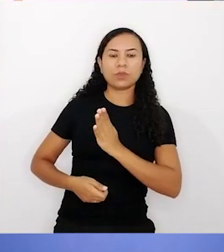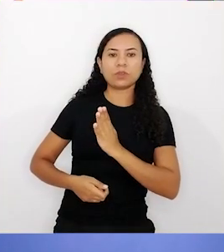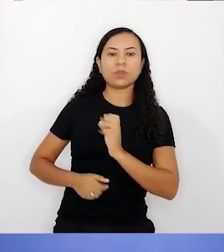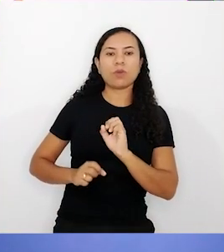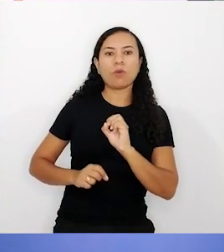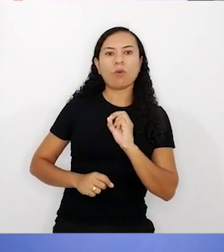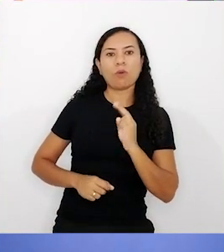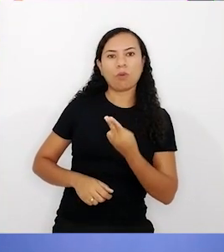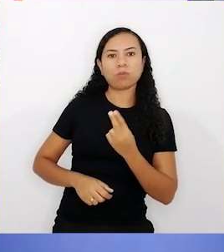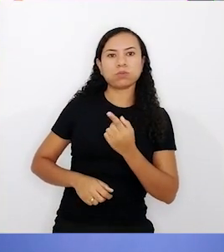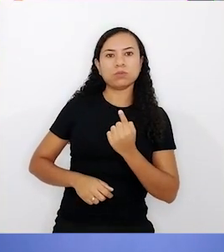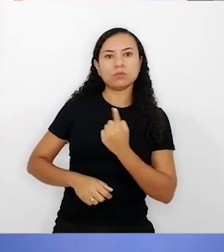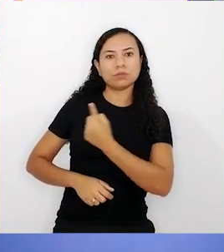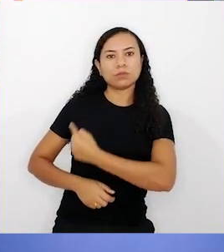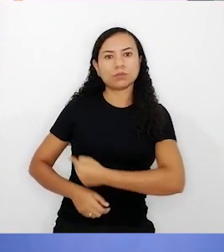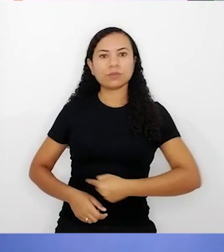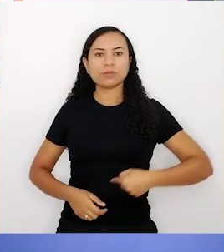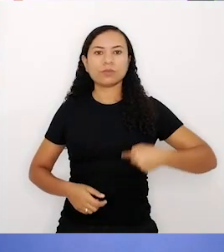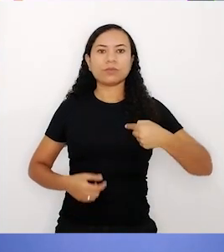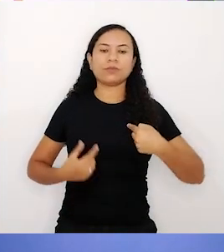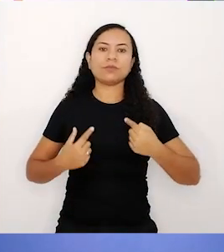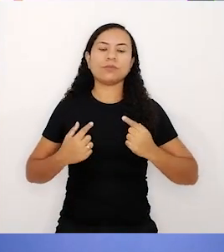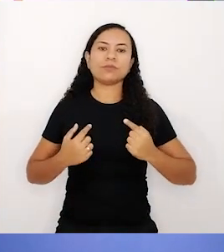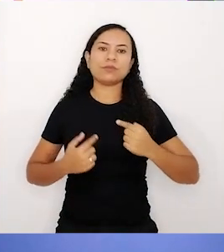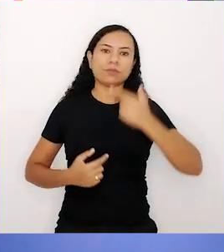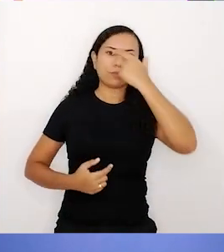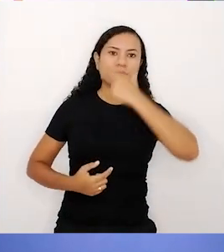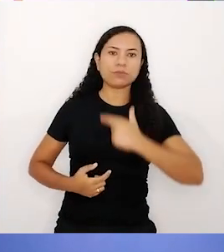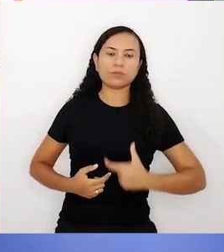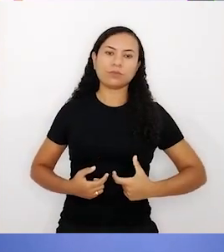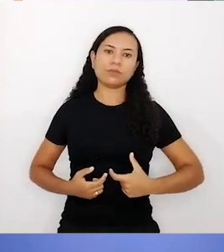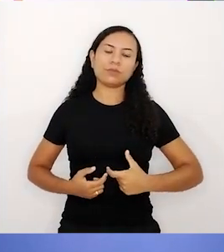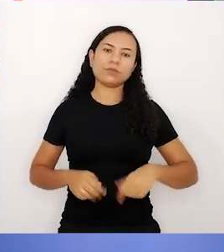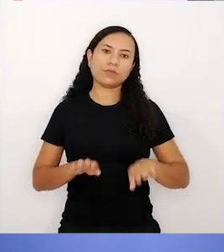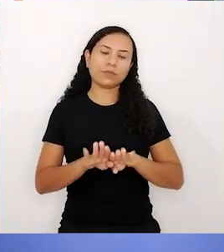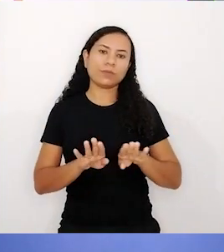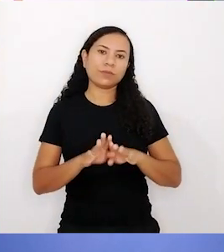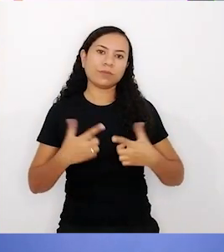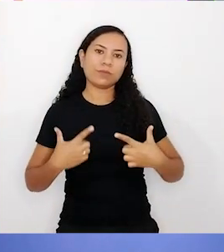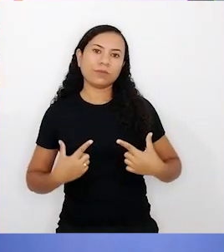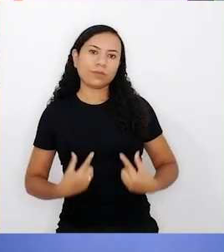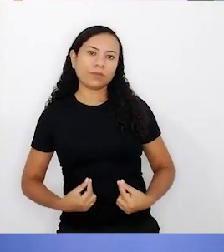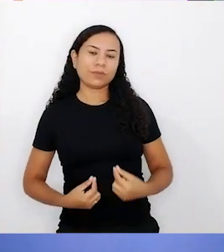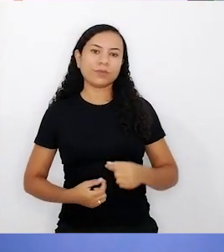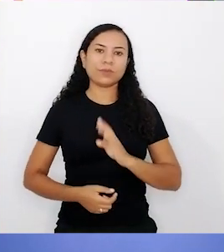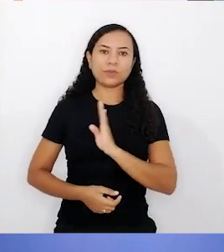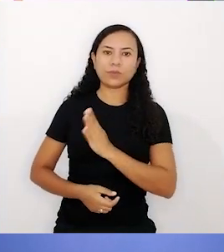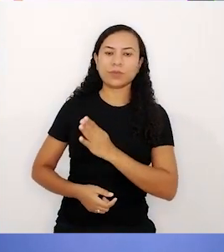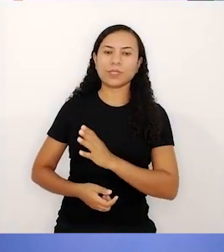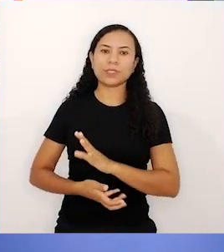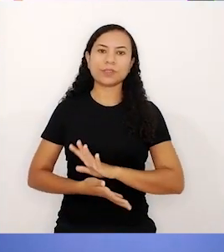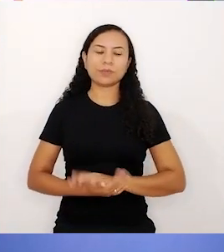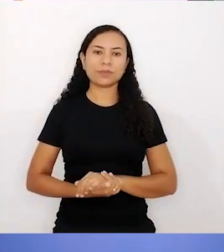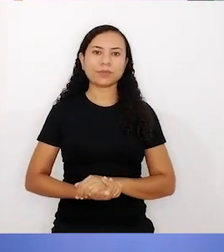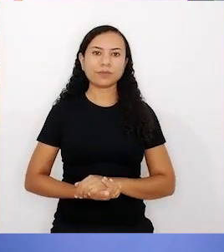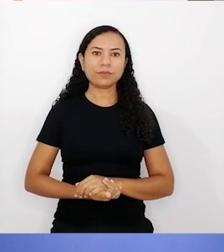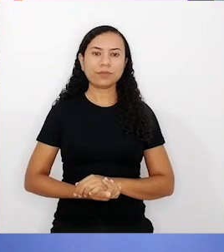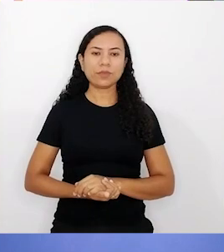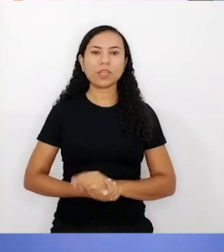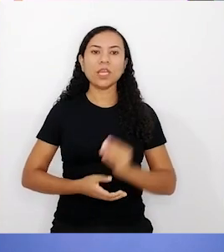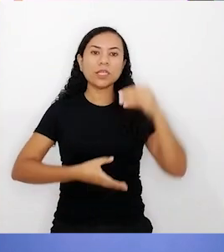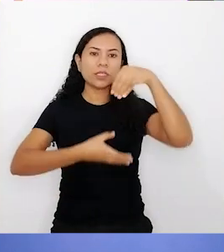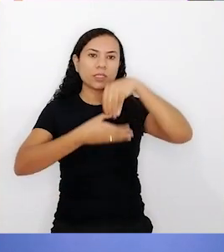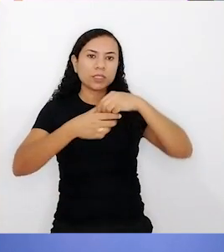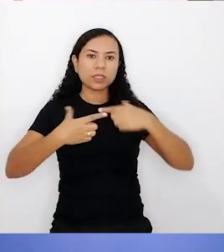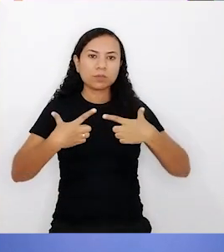do percurso contrário, do corpo para o coração, para os pulmões. Lá nos